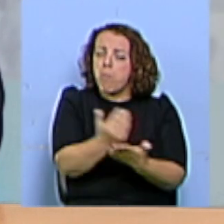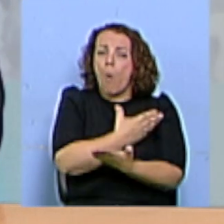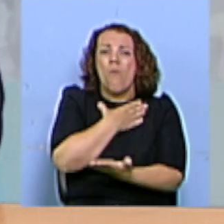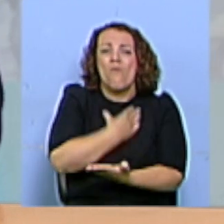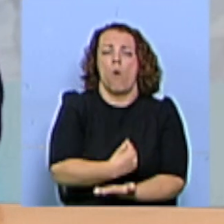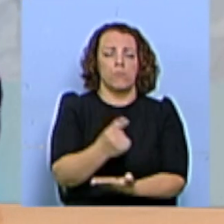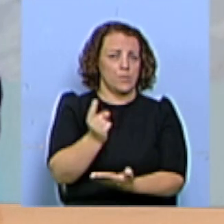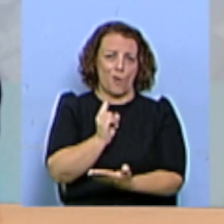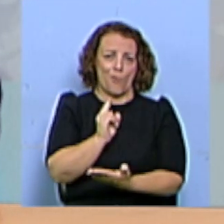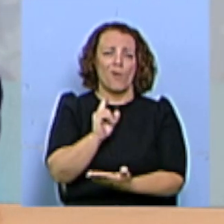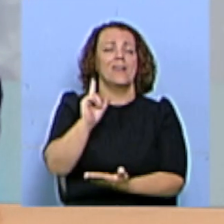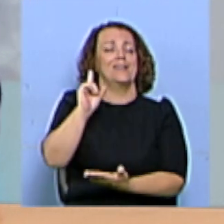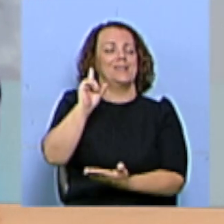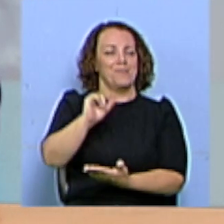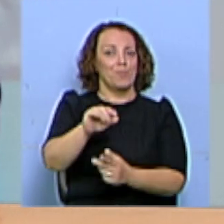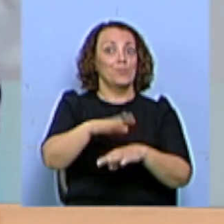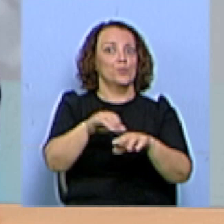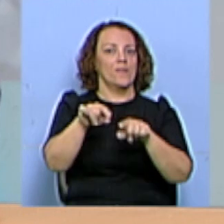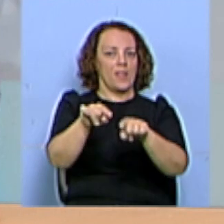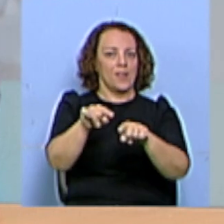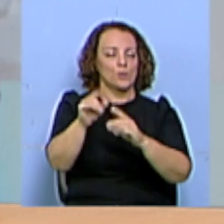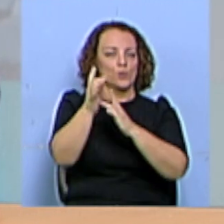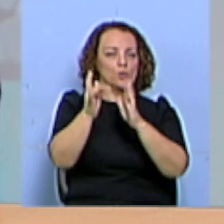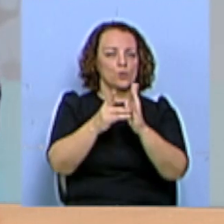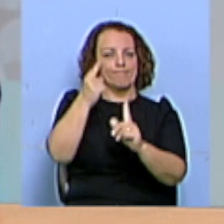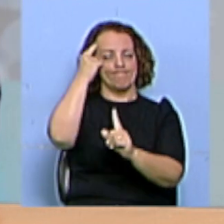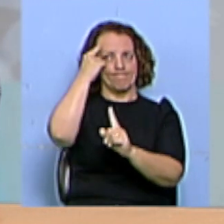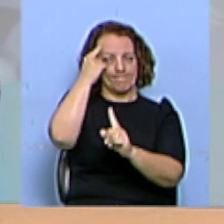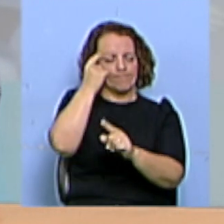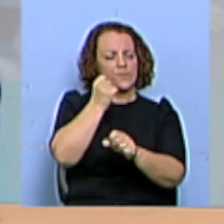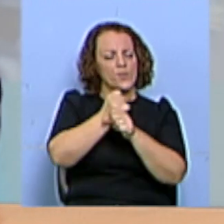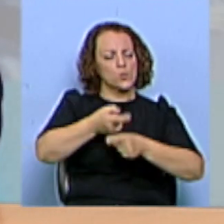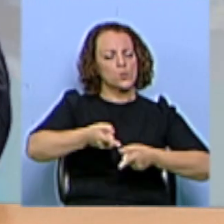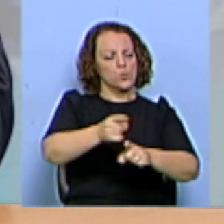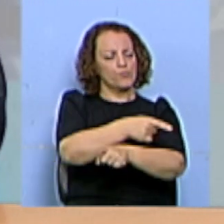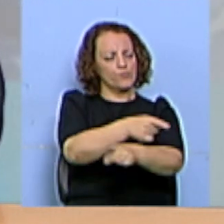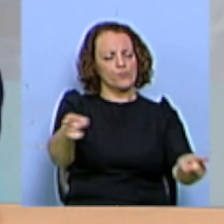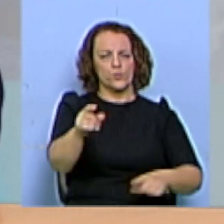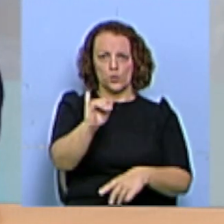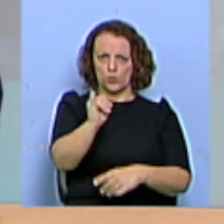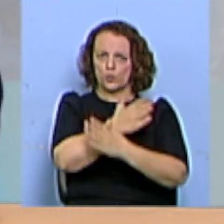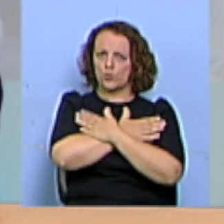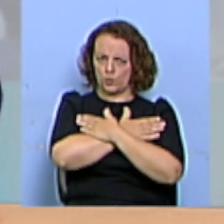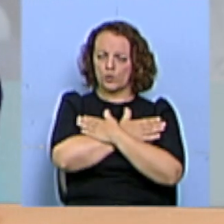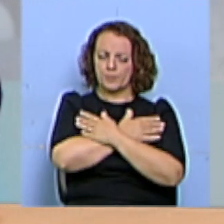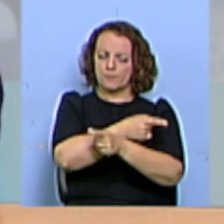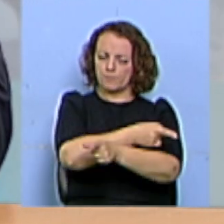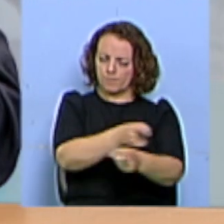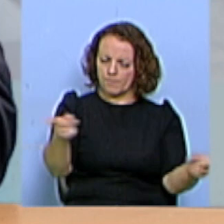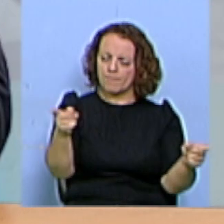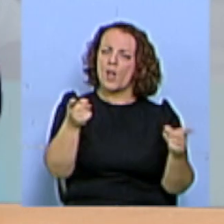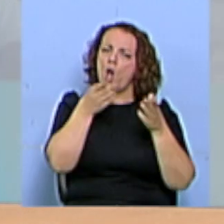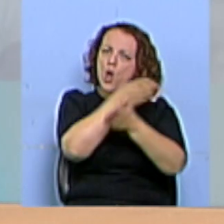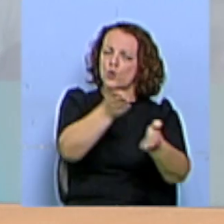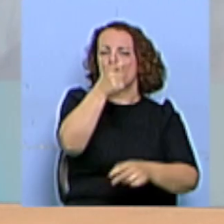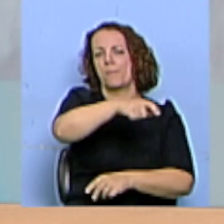tem em mente exatamente dar uma resposta, pedir aos discípulos que eles devem ajudar as pessoas a saciar outras fomes,